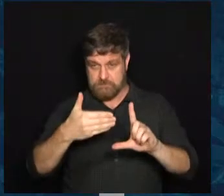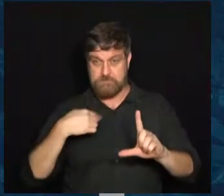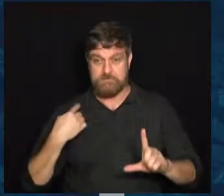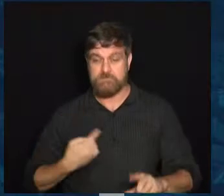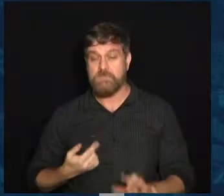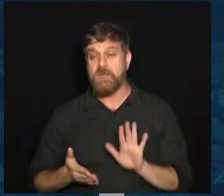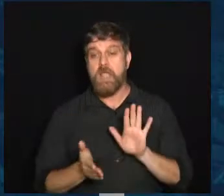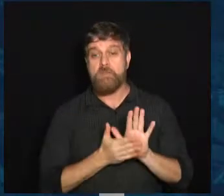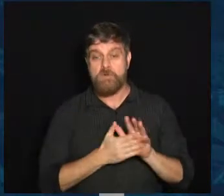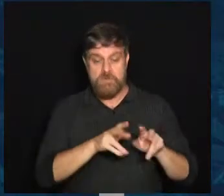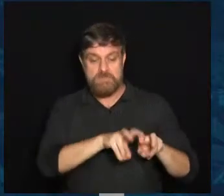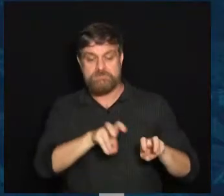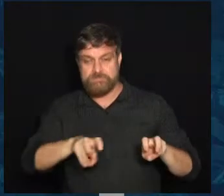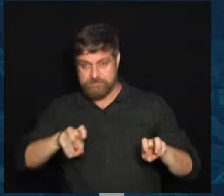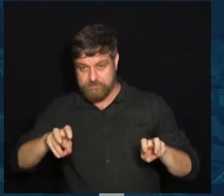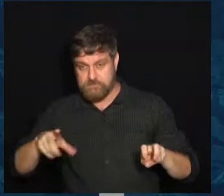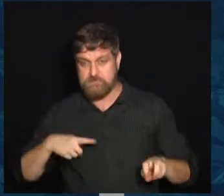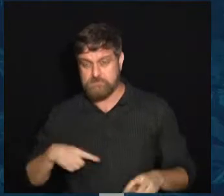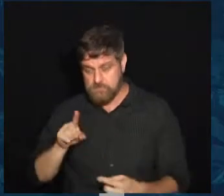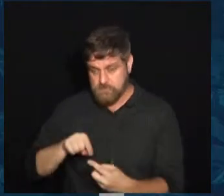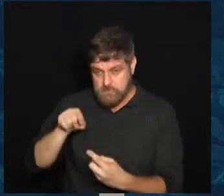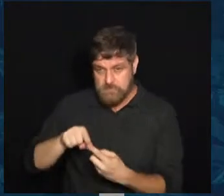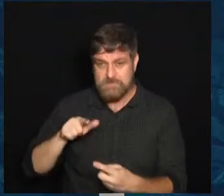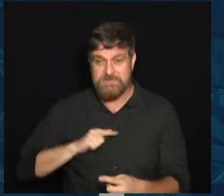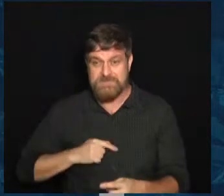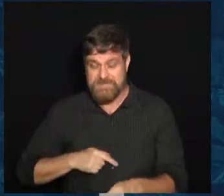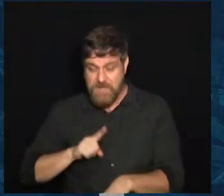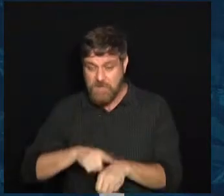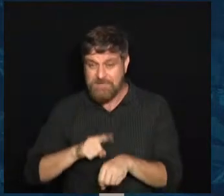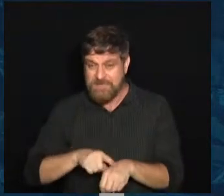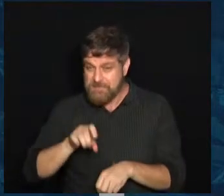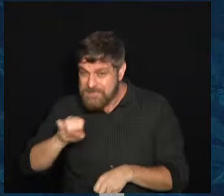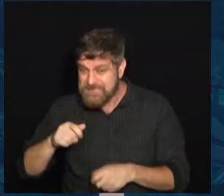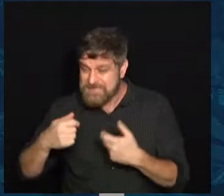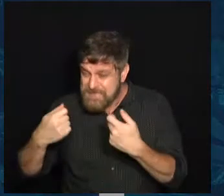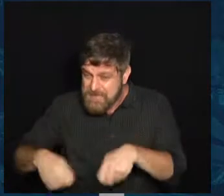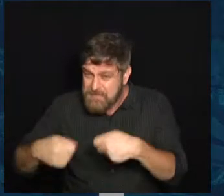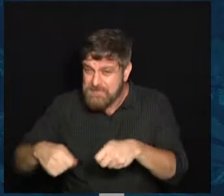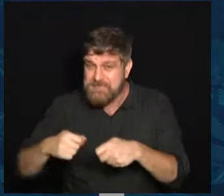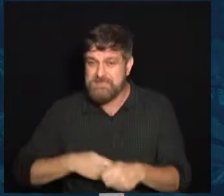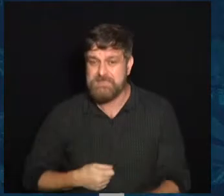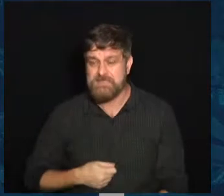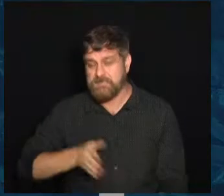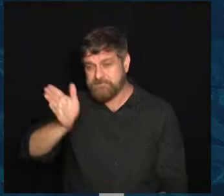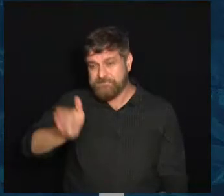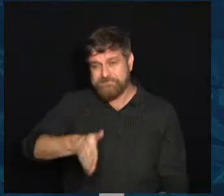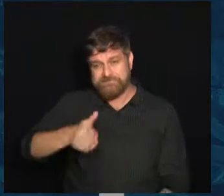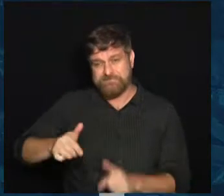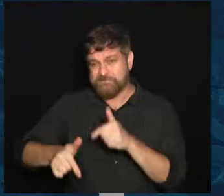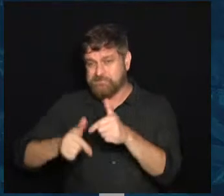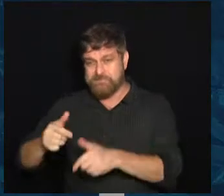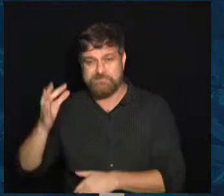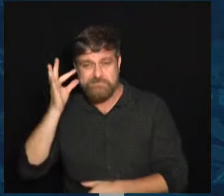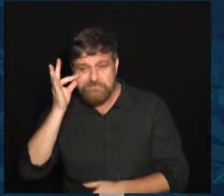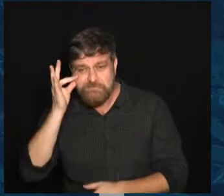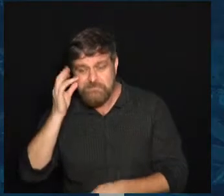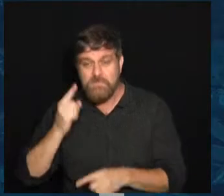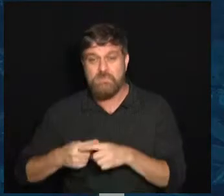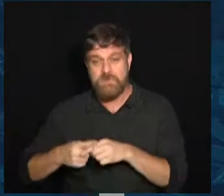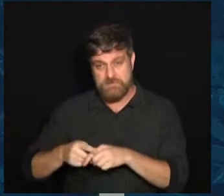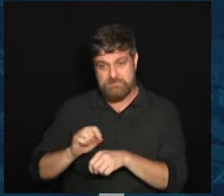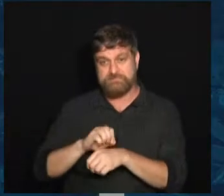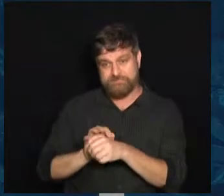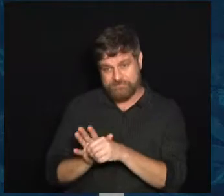proposta pela mesa da presidência para ser utilizada somente caso seja necessário suspender os trabalhos normais em virtude